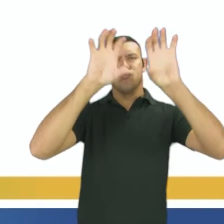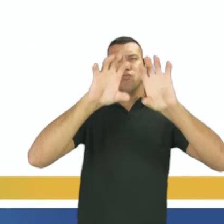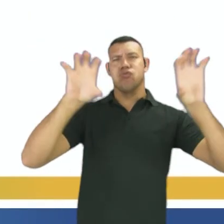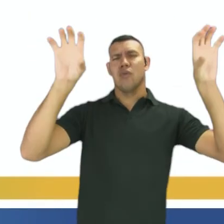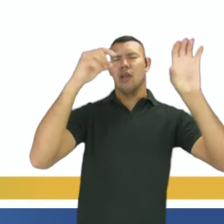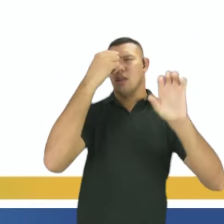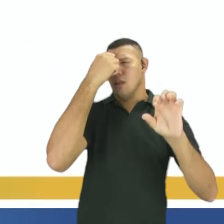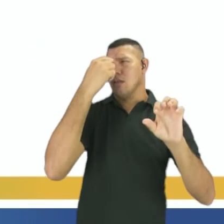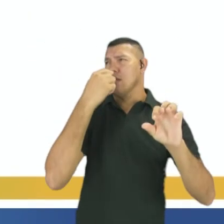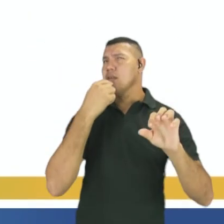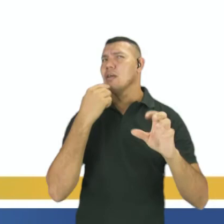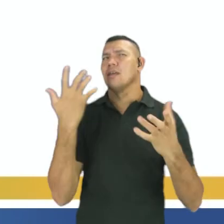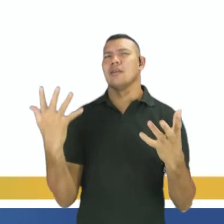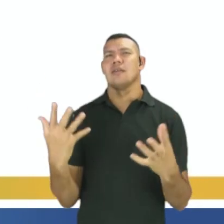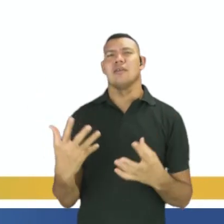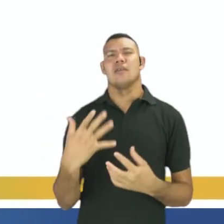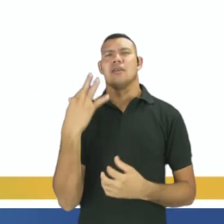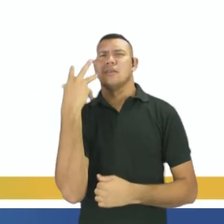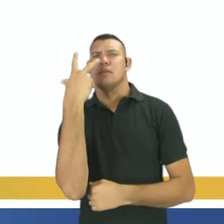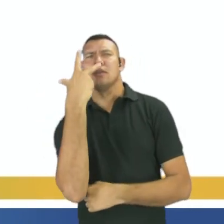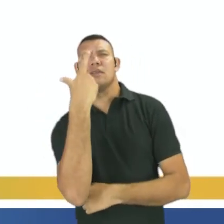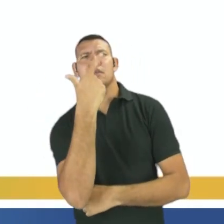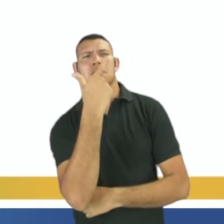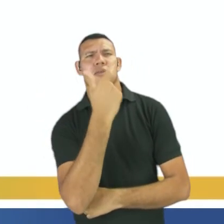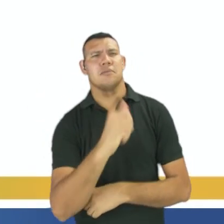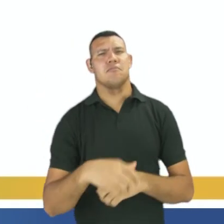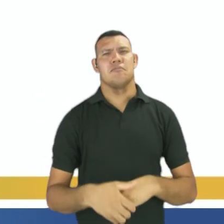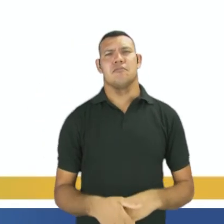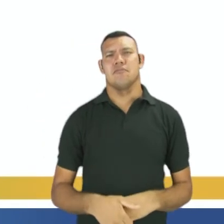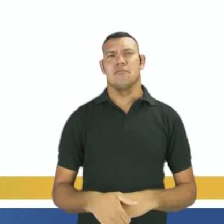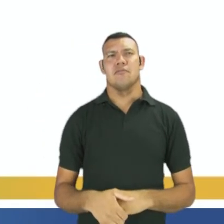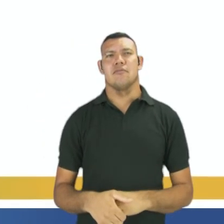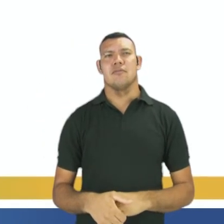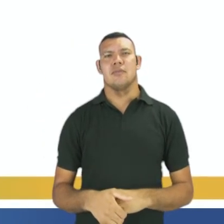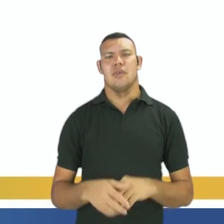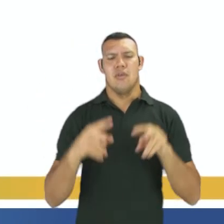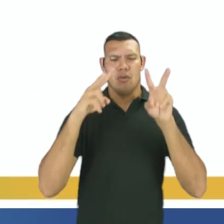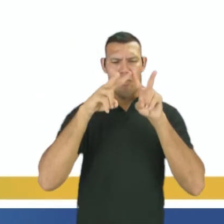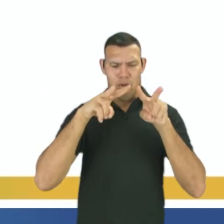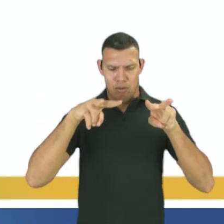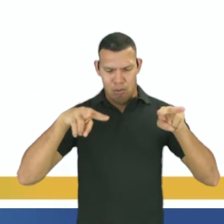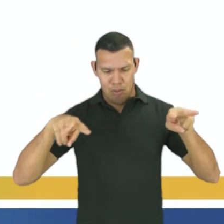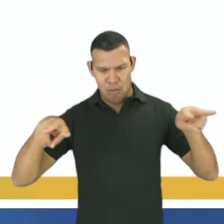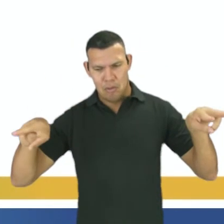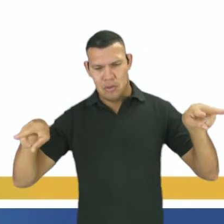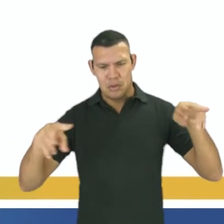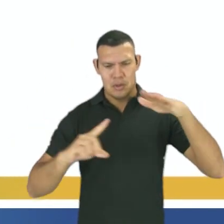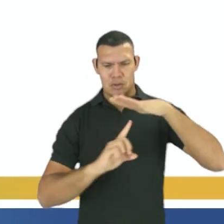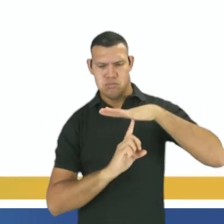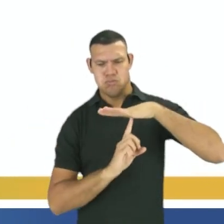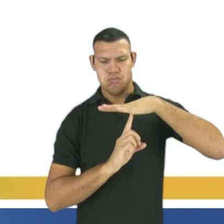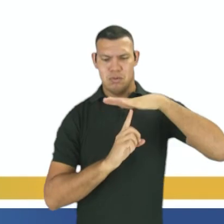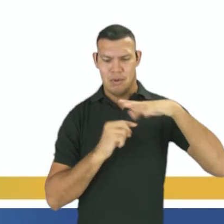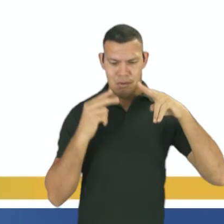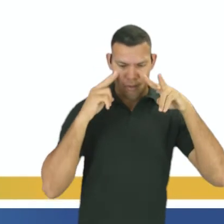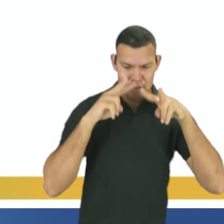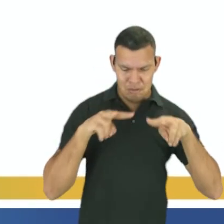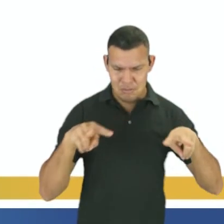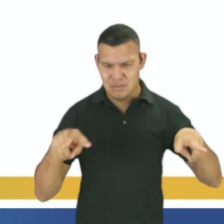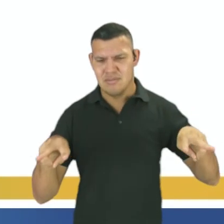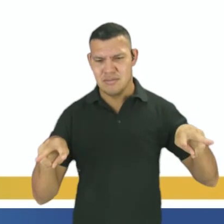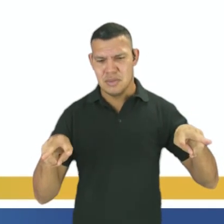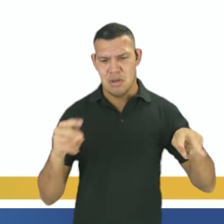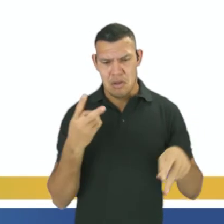outra imagem não é muito bonita nem apesar de que lá e no centro dessa imagem a gente pode perceber que há um desmatamento